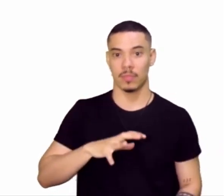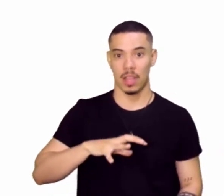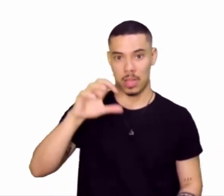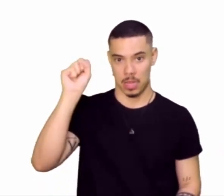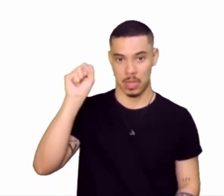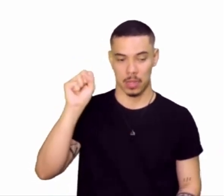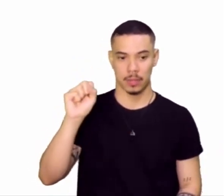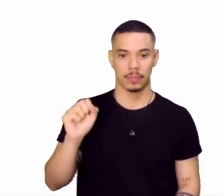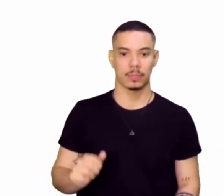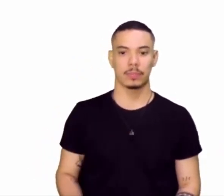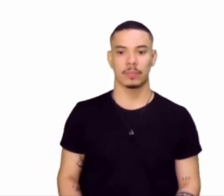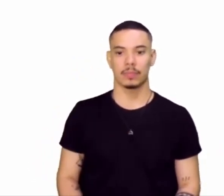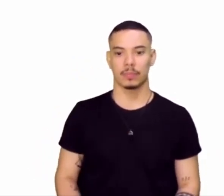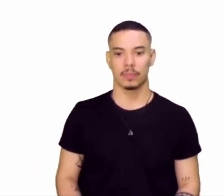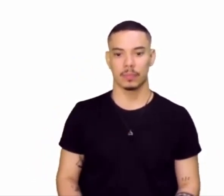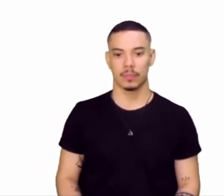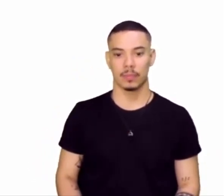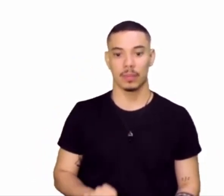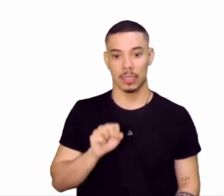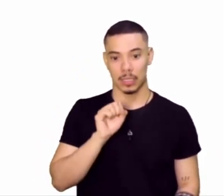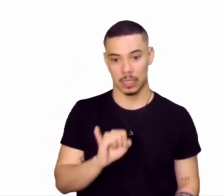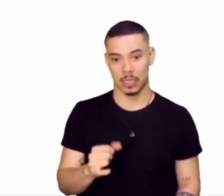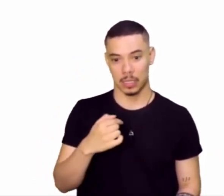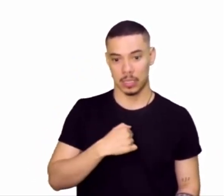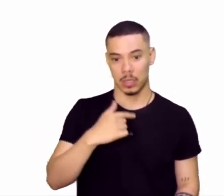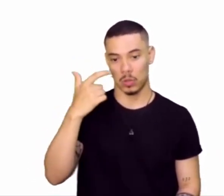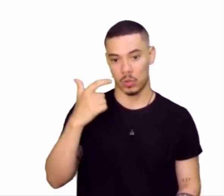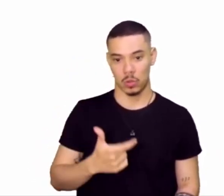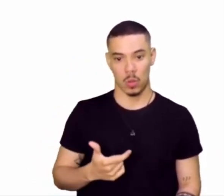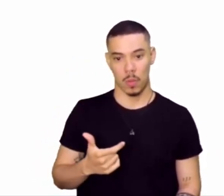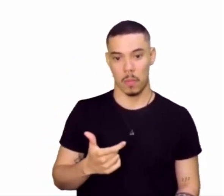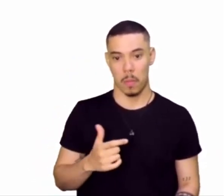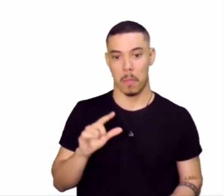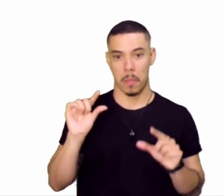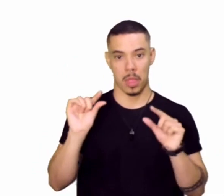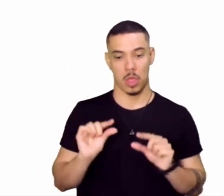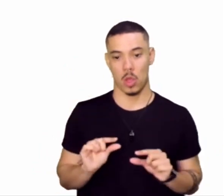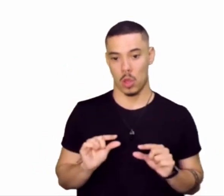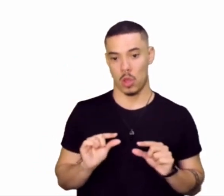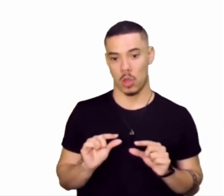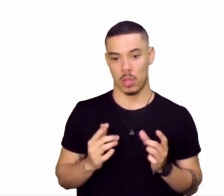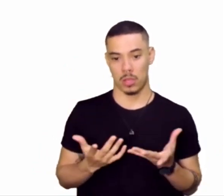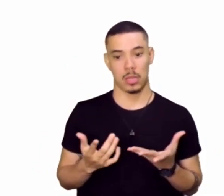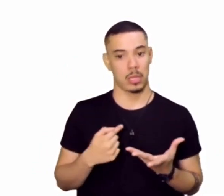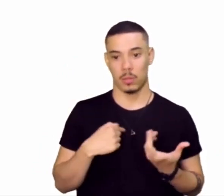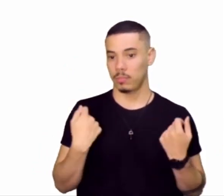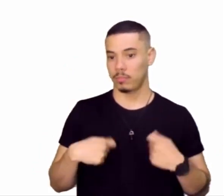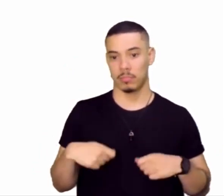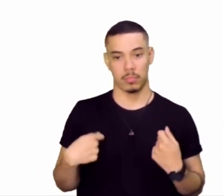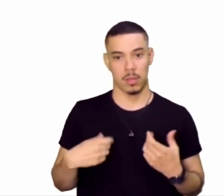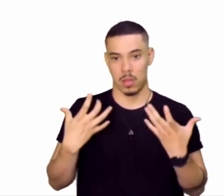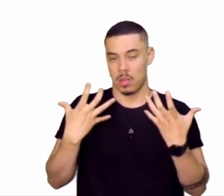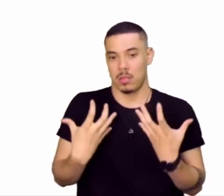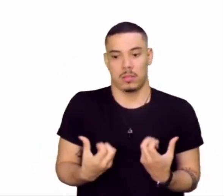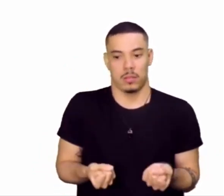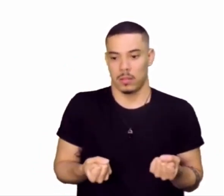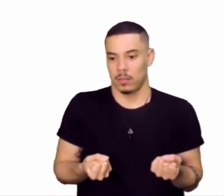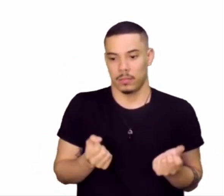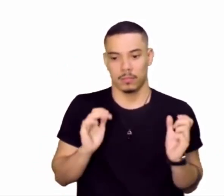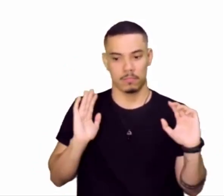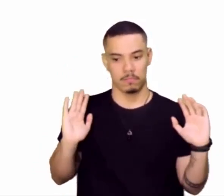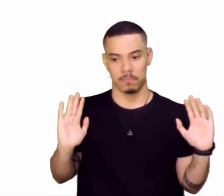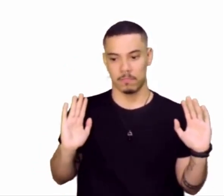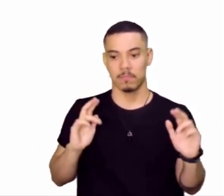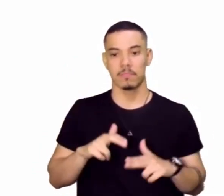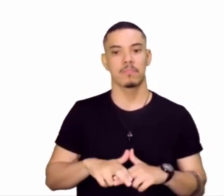eu estiver na minoria, aqui, ó, eu vou ter que aceitar esse, a maioria. Então esse é